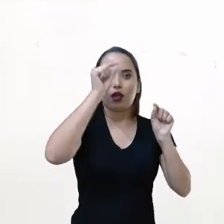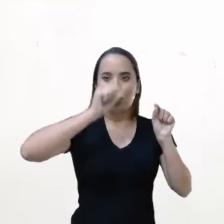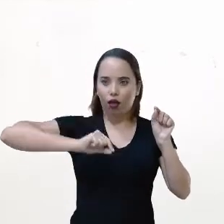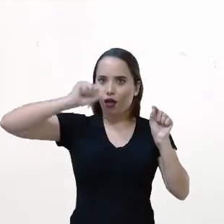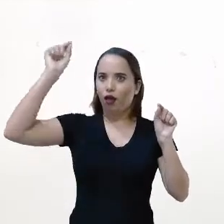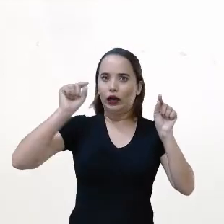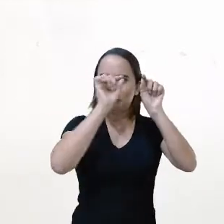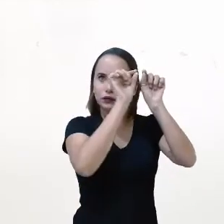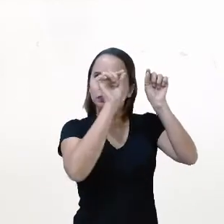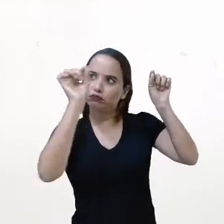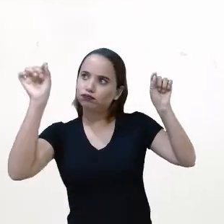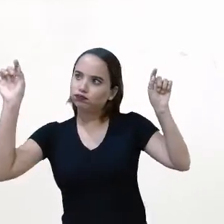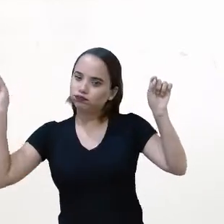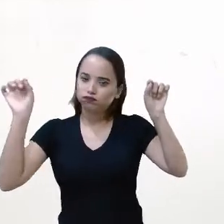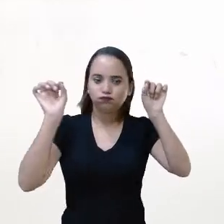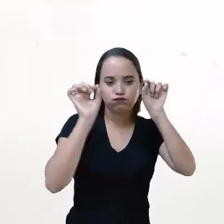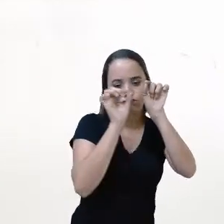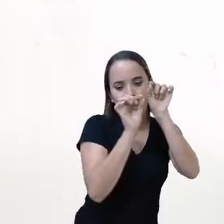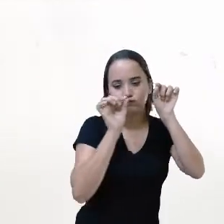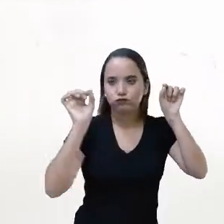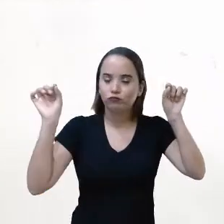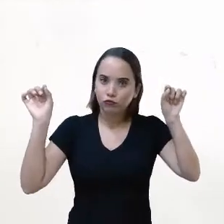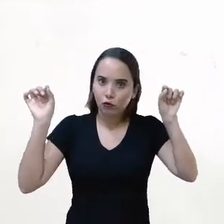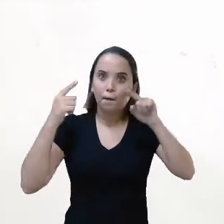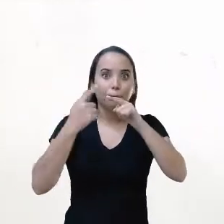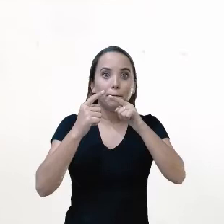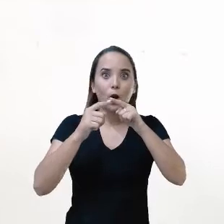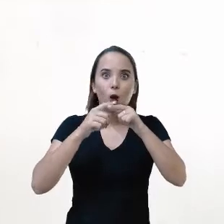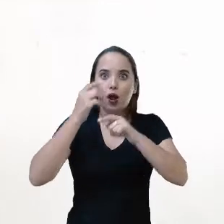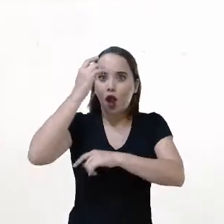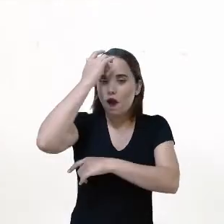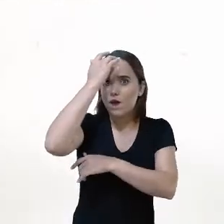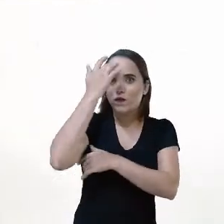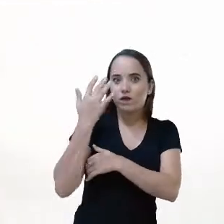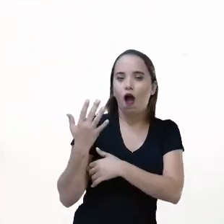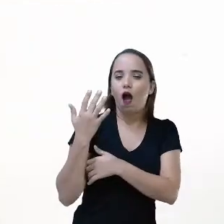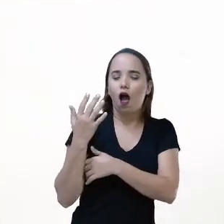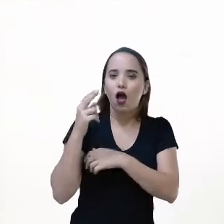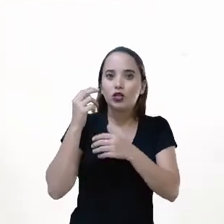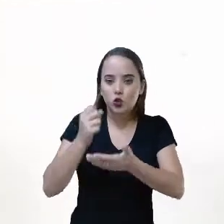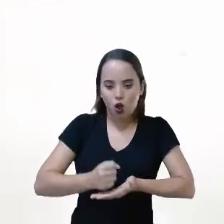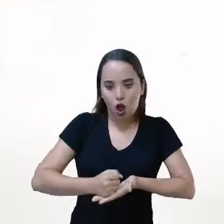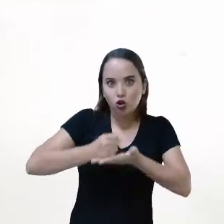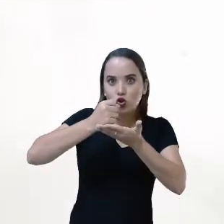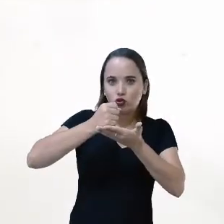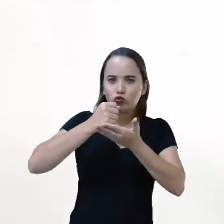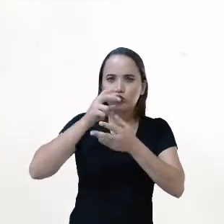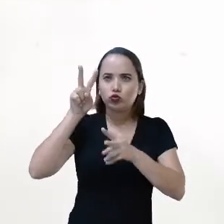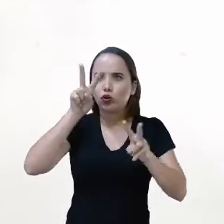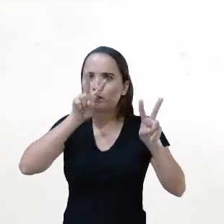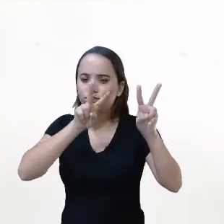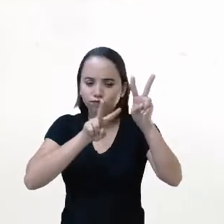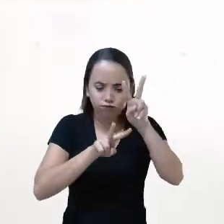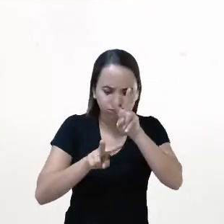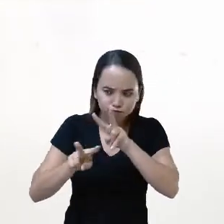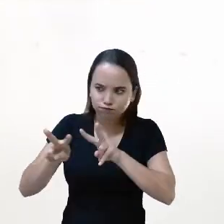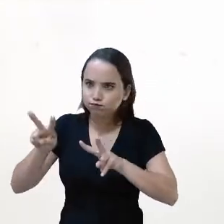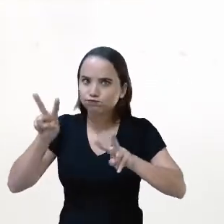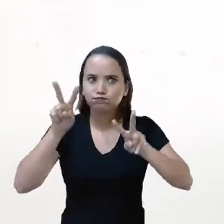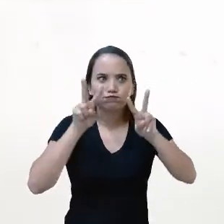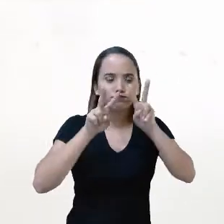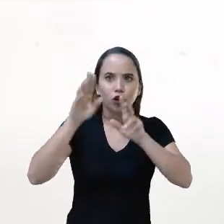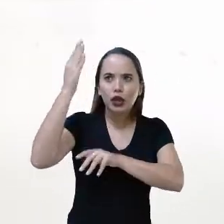nossa visualização, principalmente quando a gente está trabalhando com grandes números, né? Então a gente